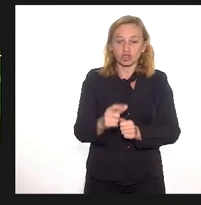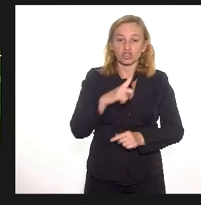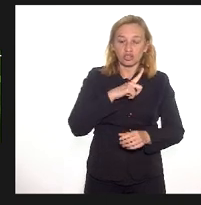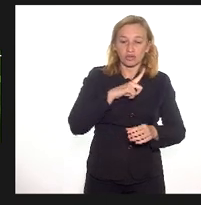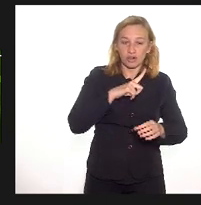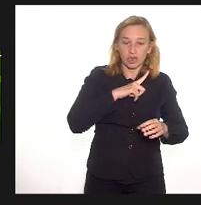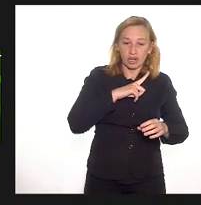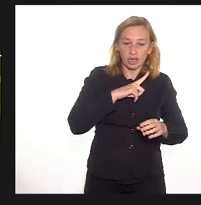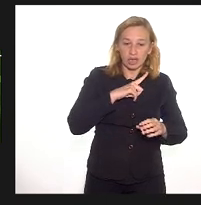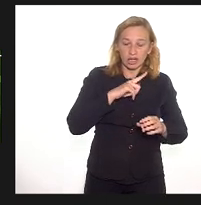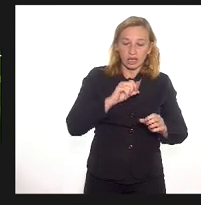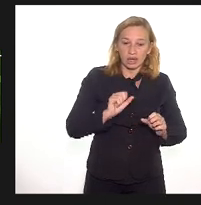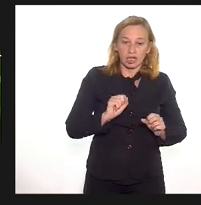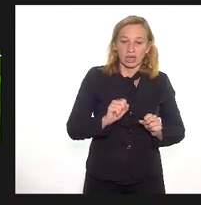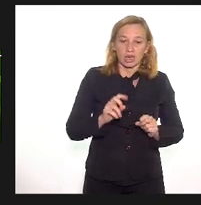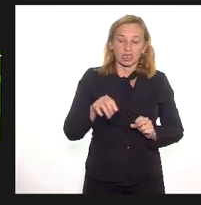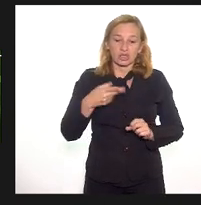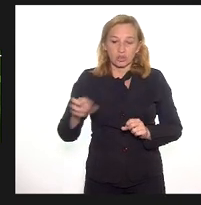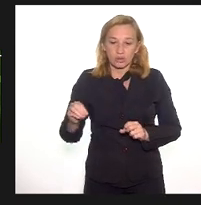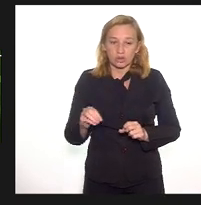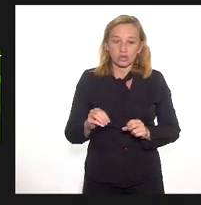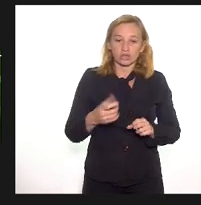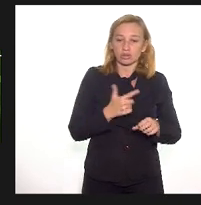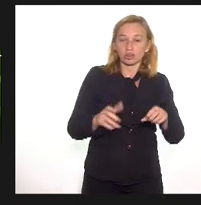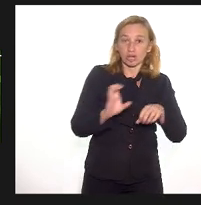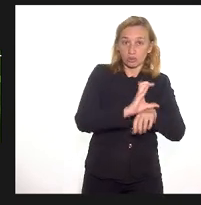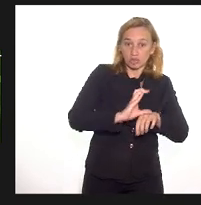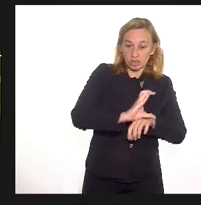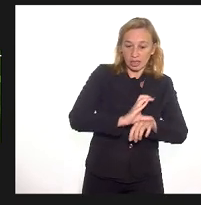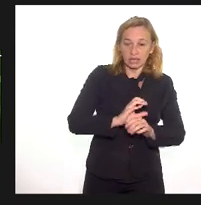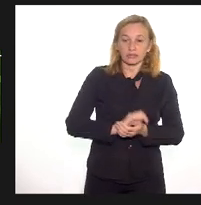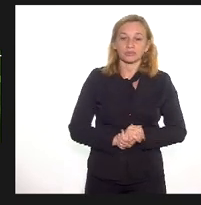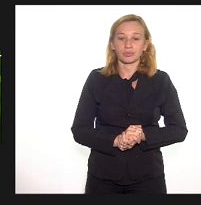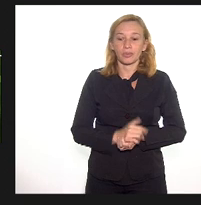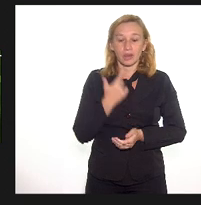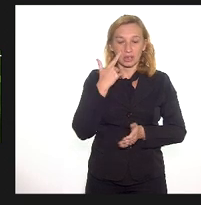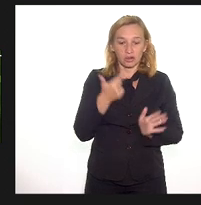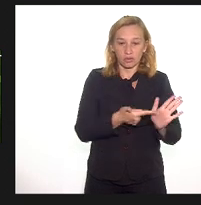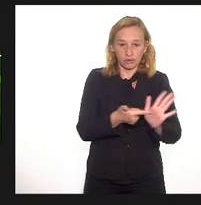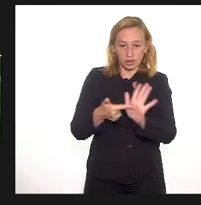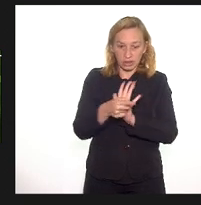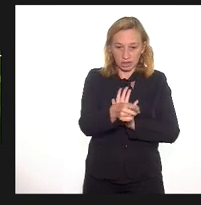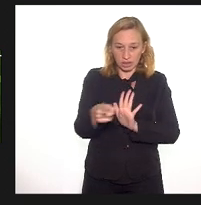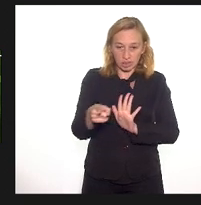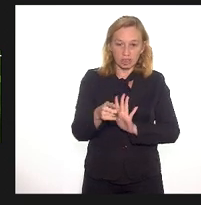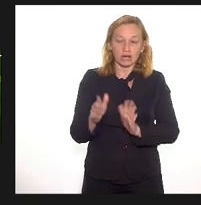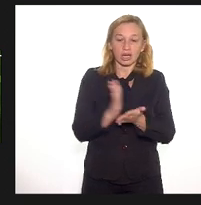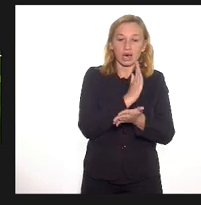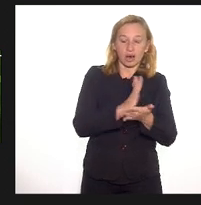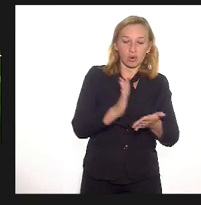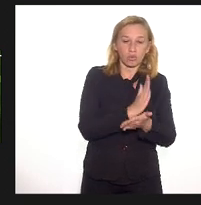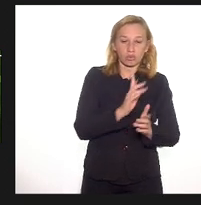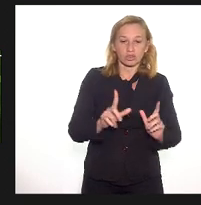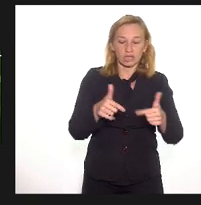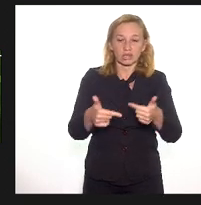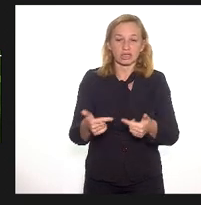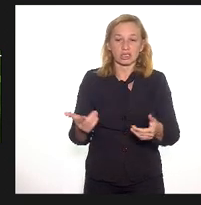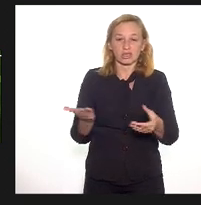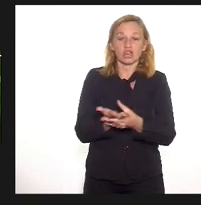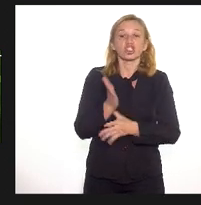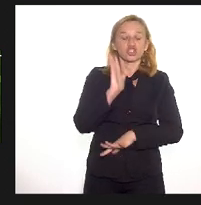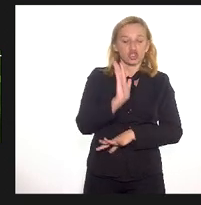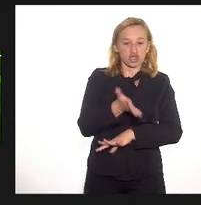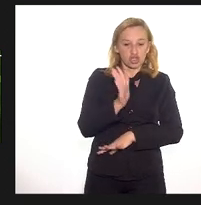ações declaratórias de inconstitucionalidade, né? Algumas dessas ações, Bahia, Rio e Alagoas, já